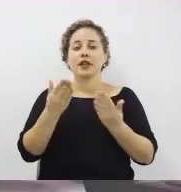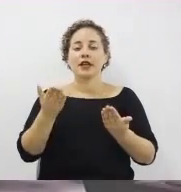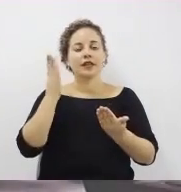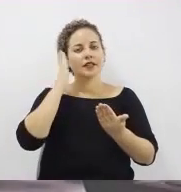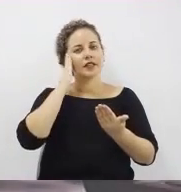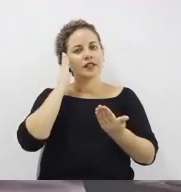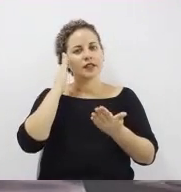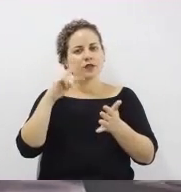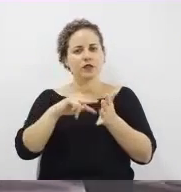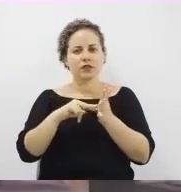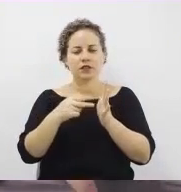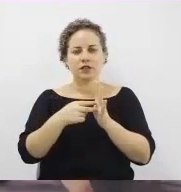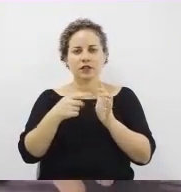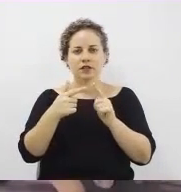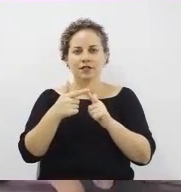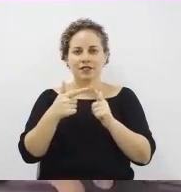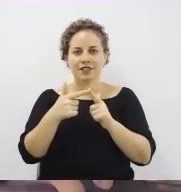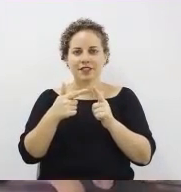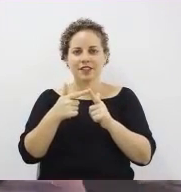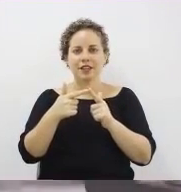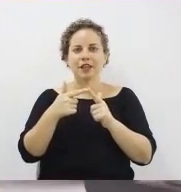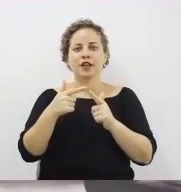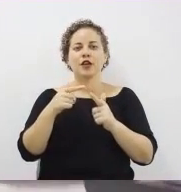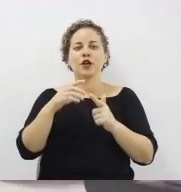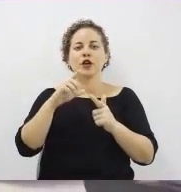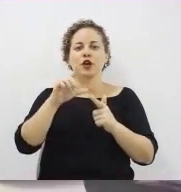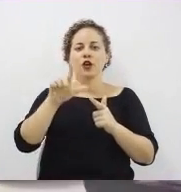o conceito de logística integrada.